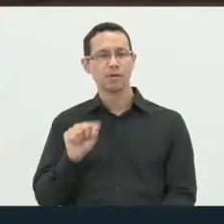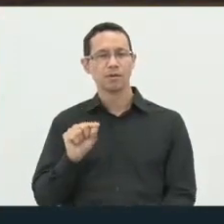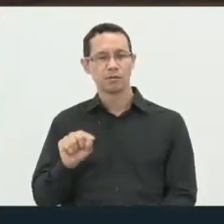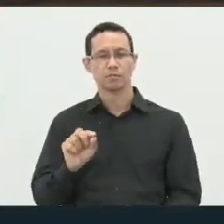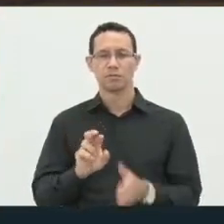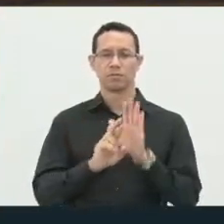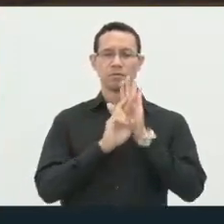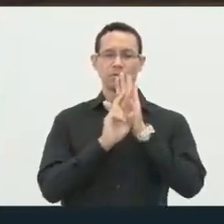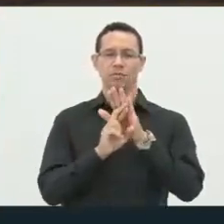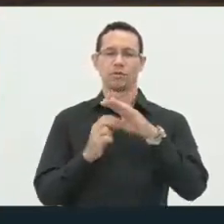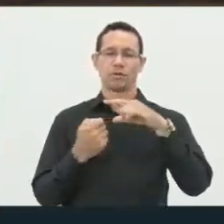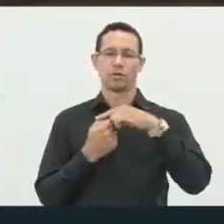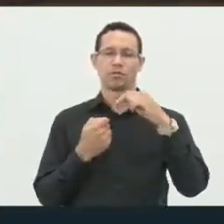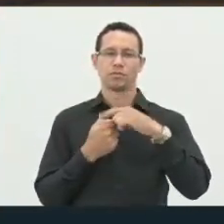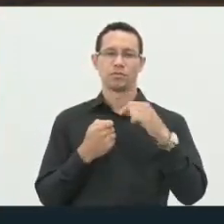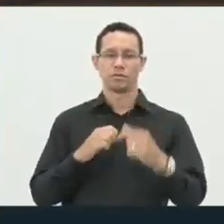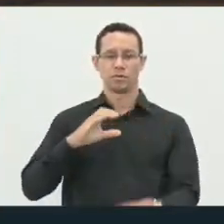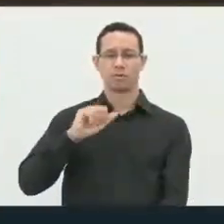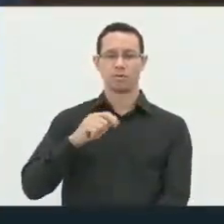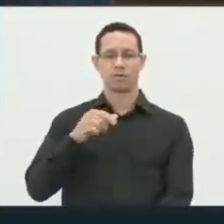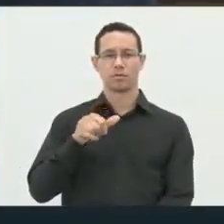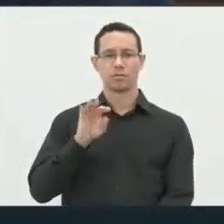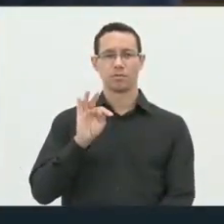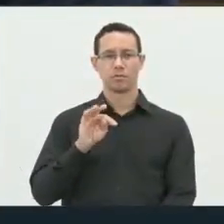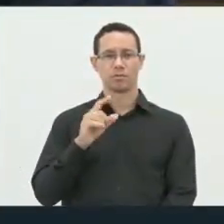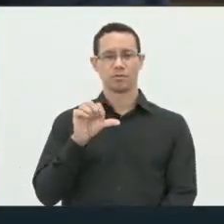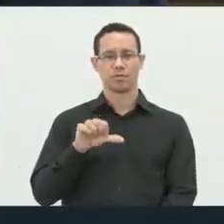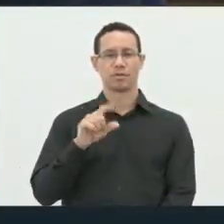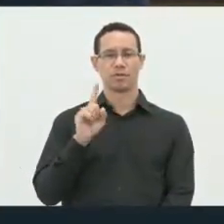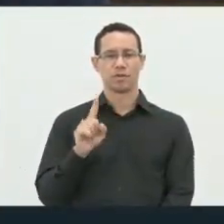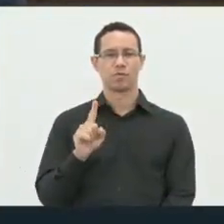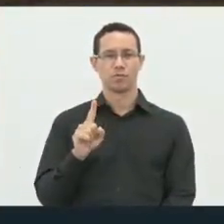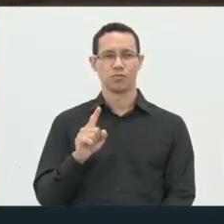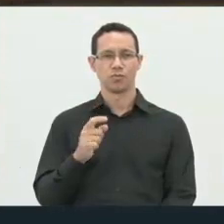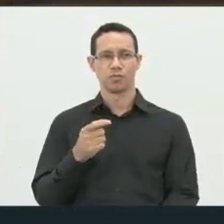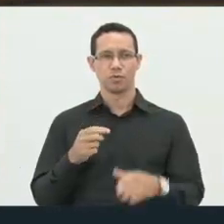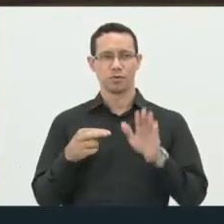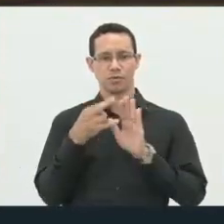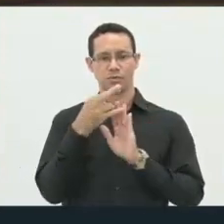disposto no artigo no caput do artigo 91 do regimento interno